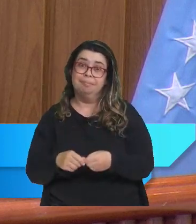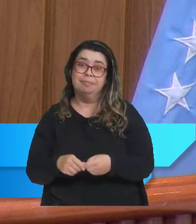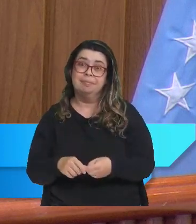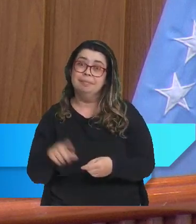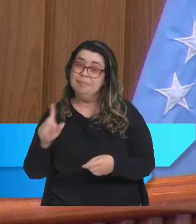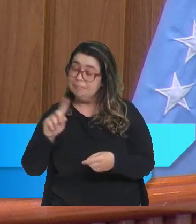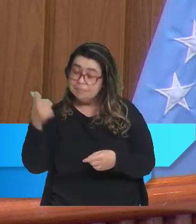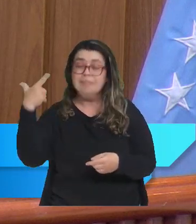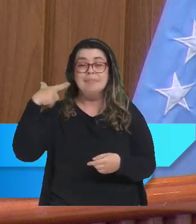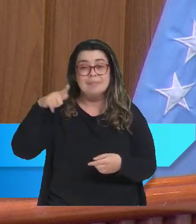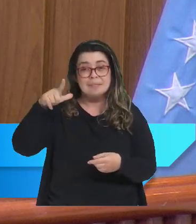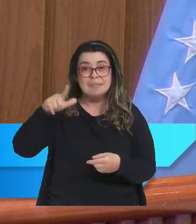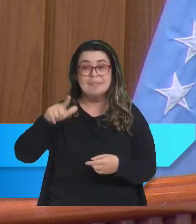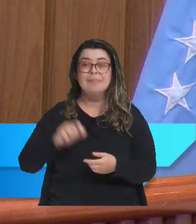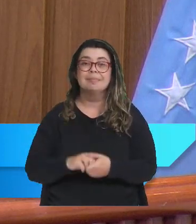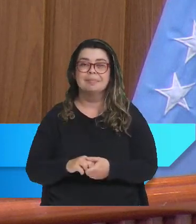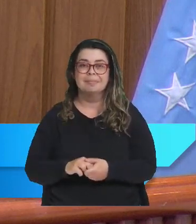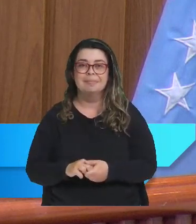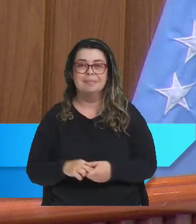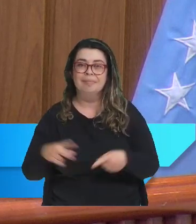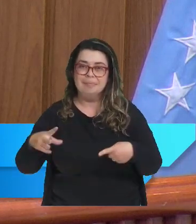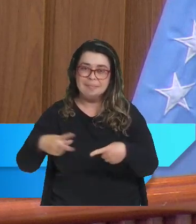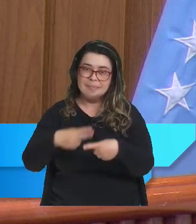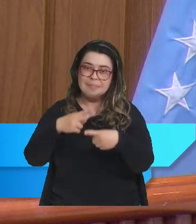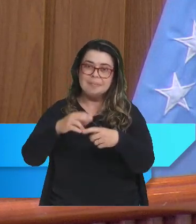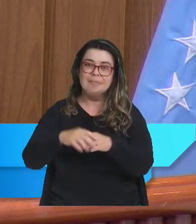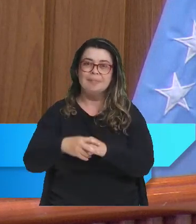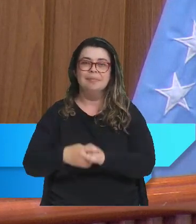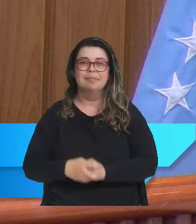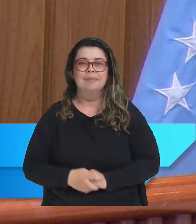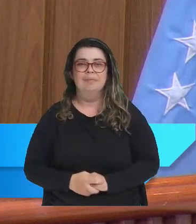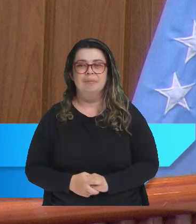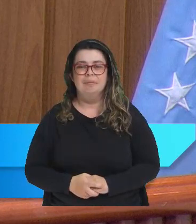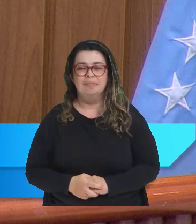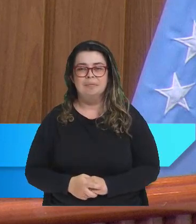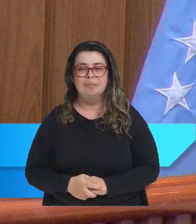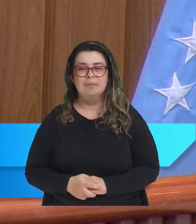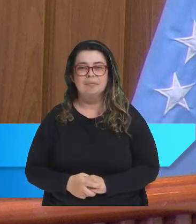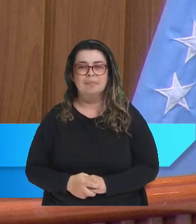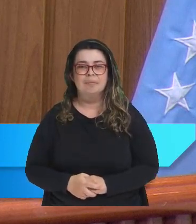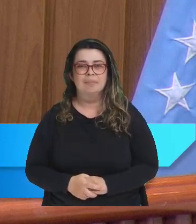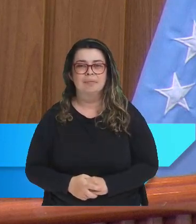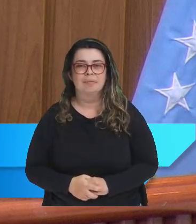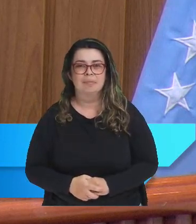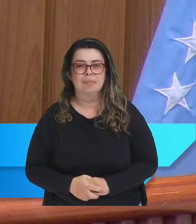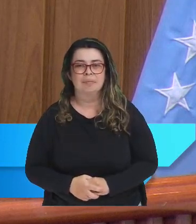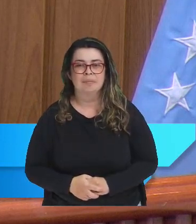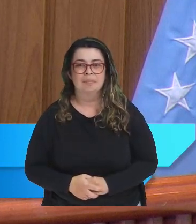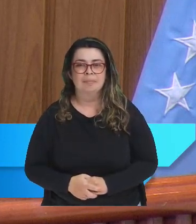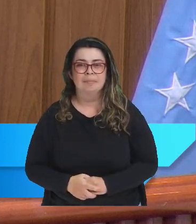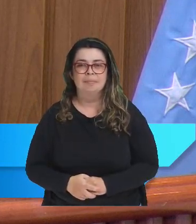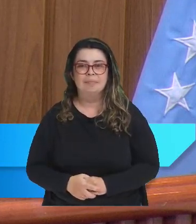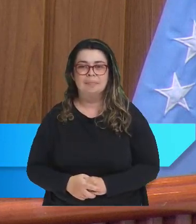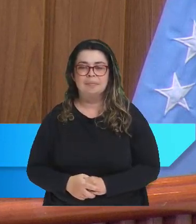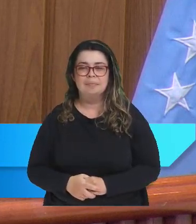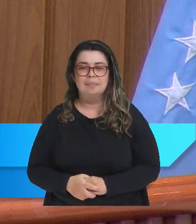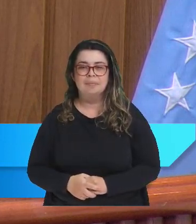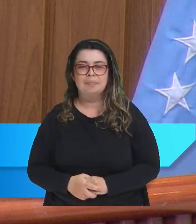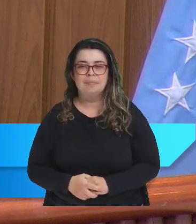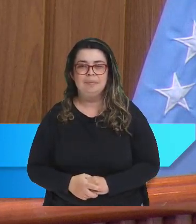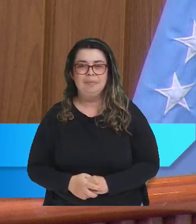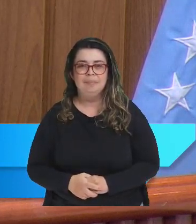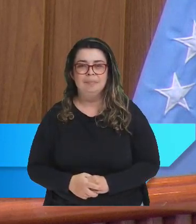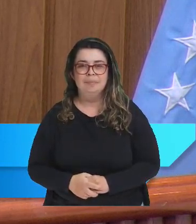oportunidade, né, de eleger um nosso deputado.